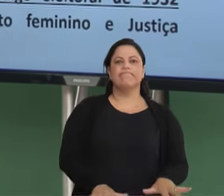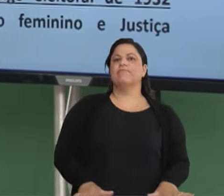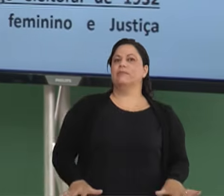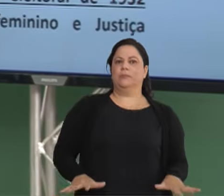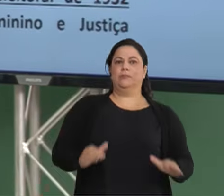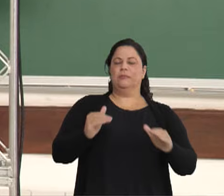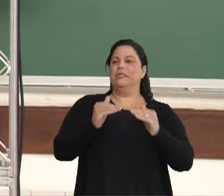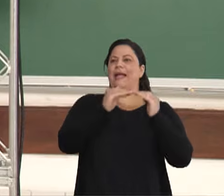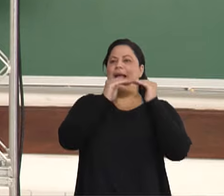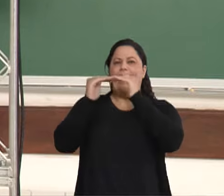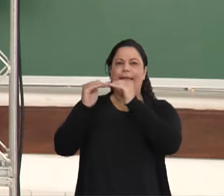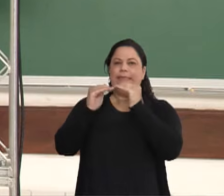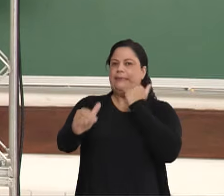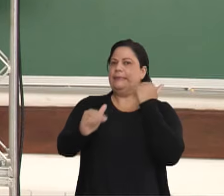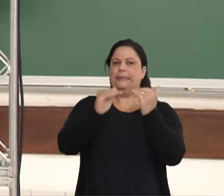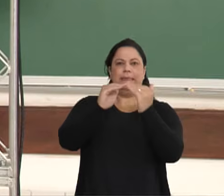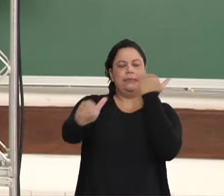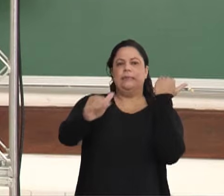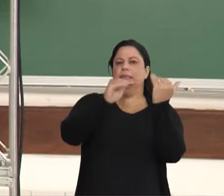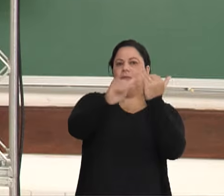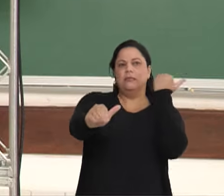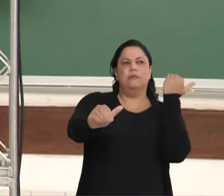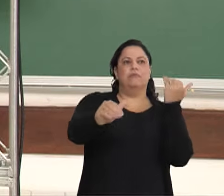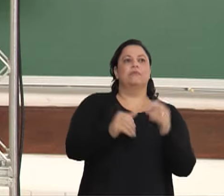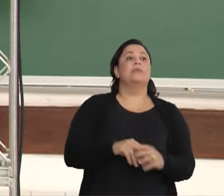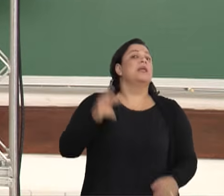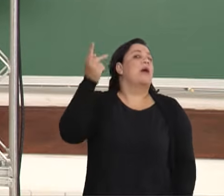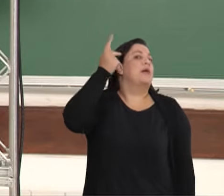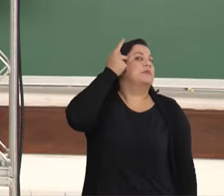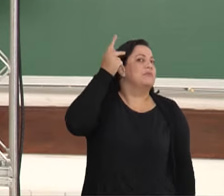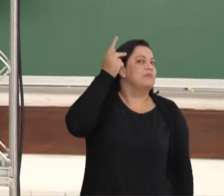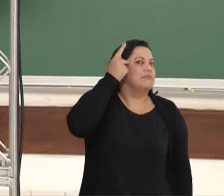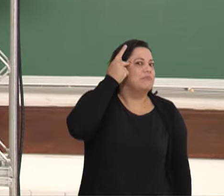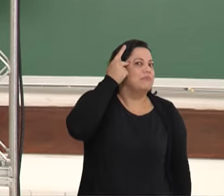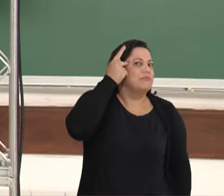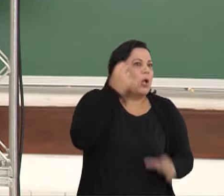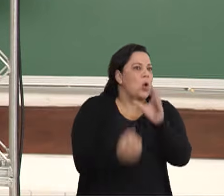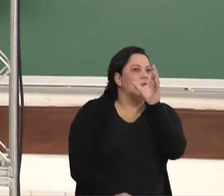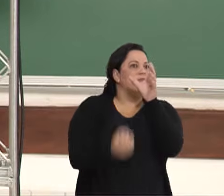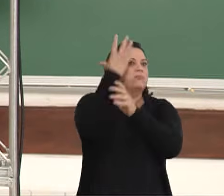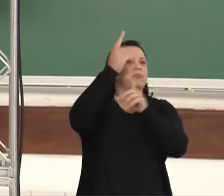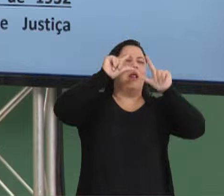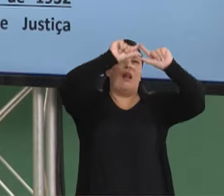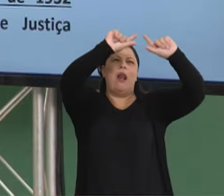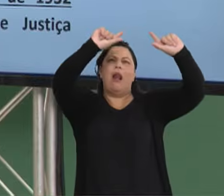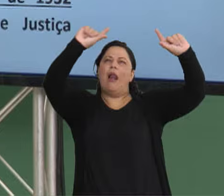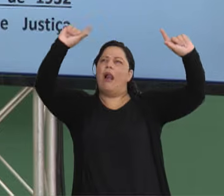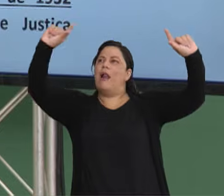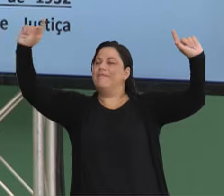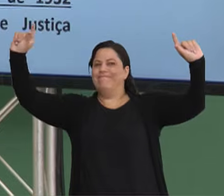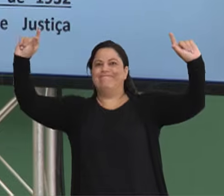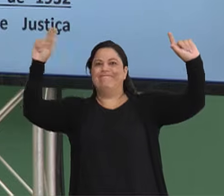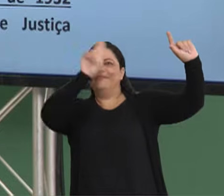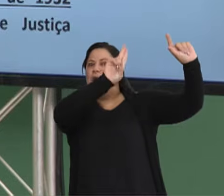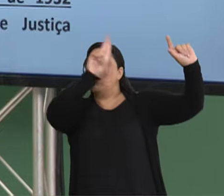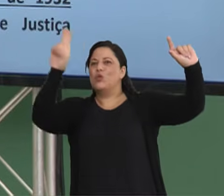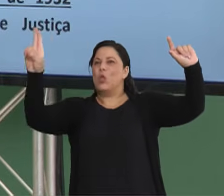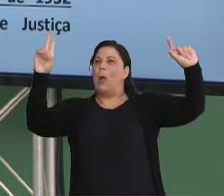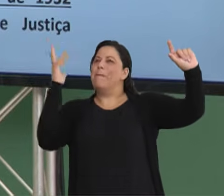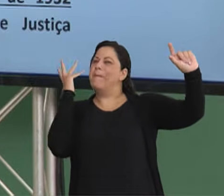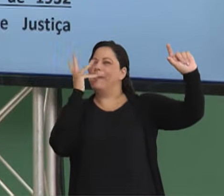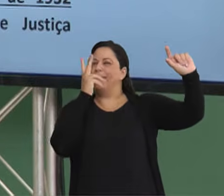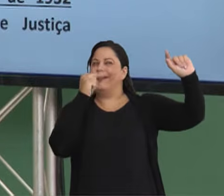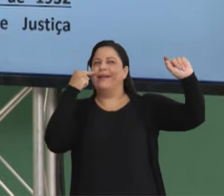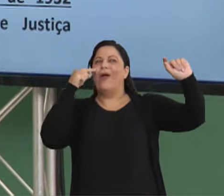ó, São Paulo então cria, olha que nome bonitinho, olha que nome comprido para você escrever. Escreve bem bonito